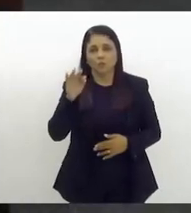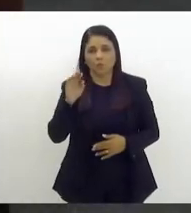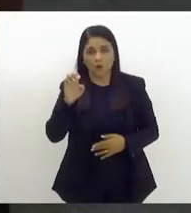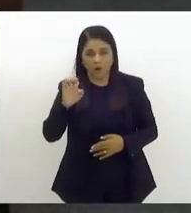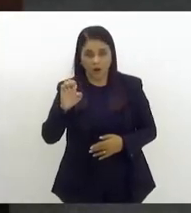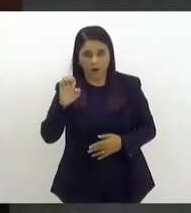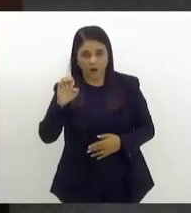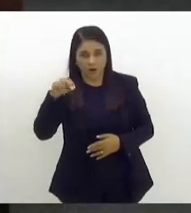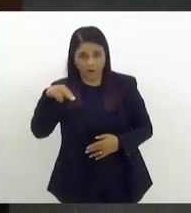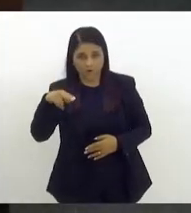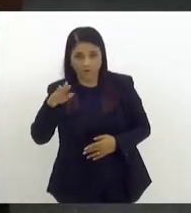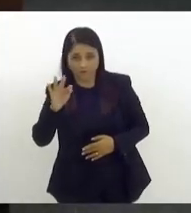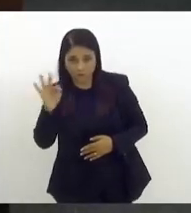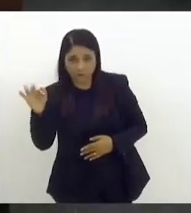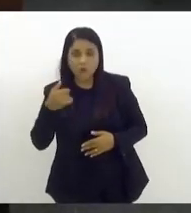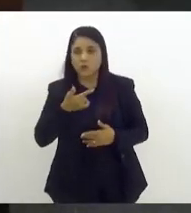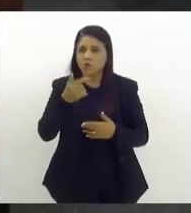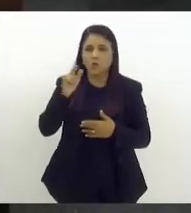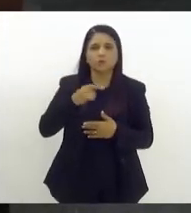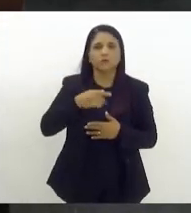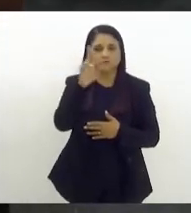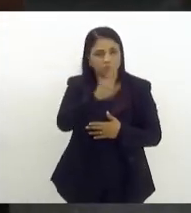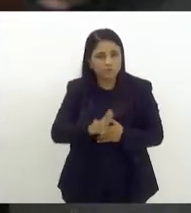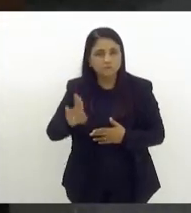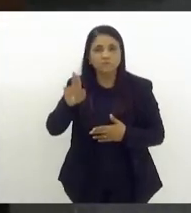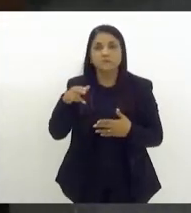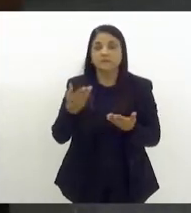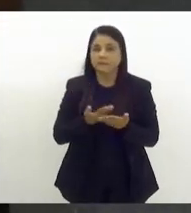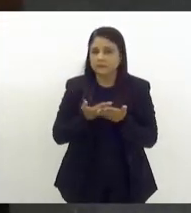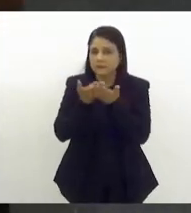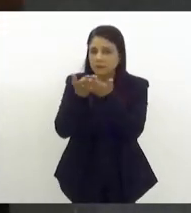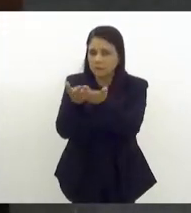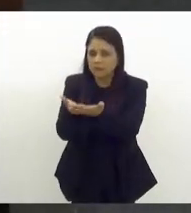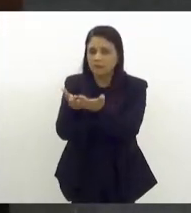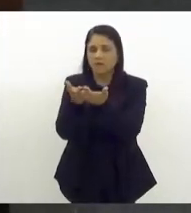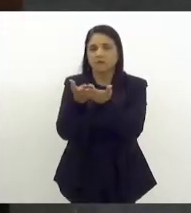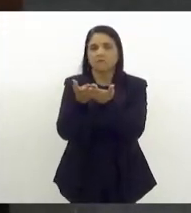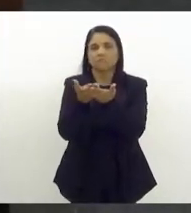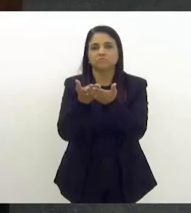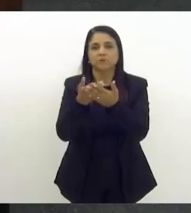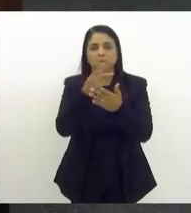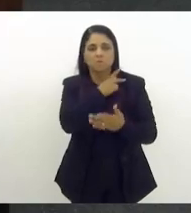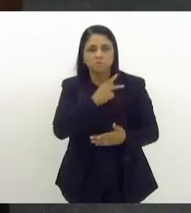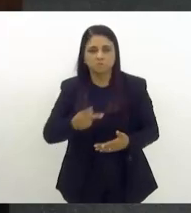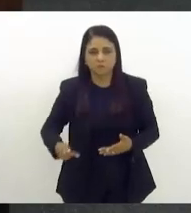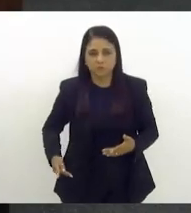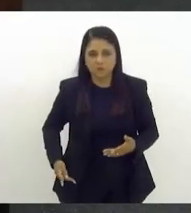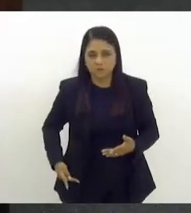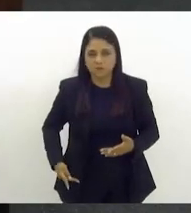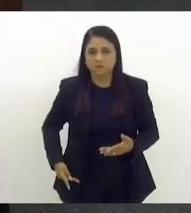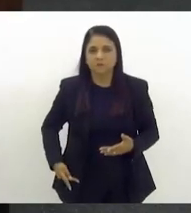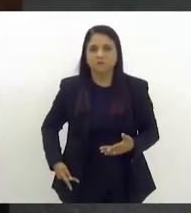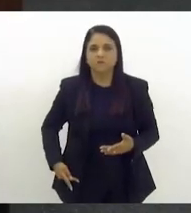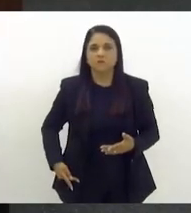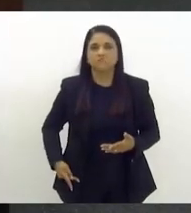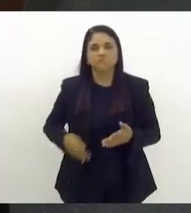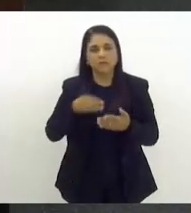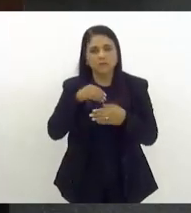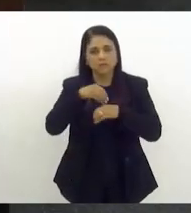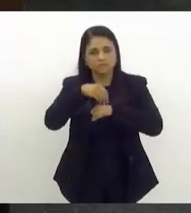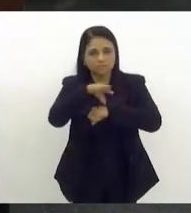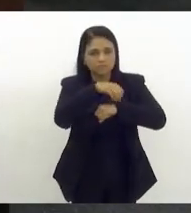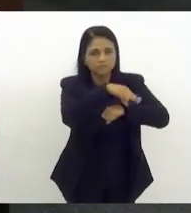demais universidades. E daqui a pouco a gente vai estar encaminhando isso para a presidência e também fazendo as